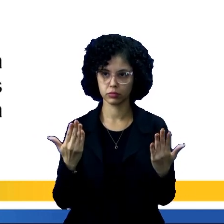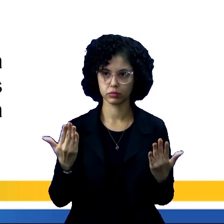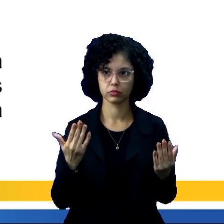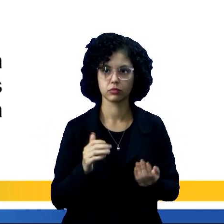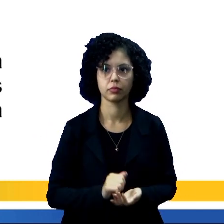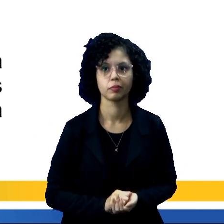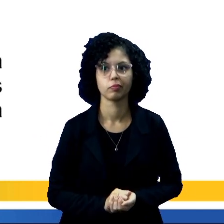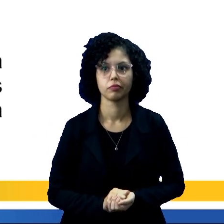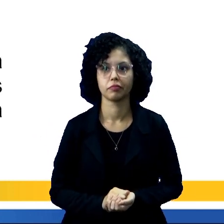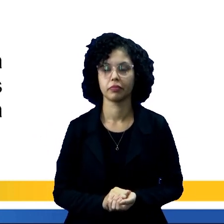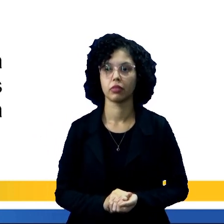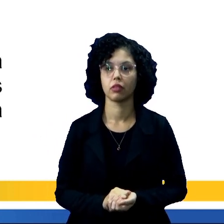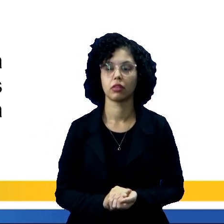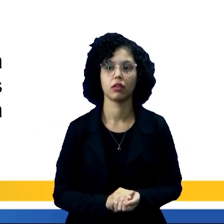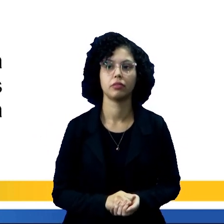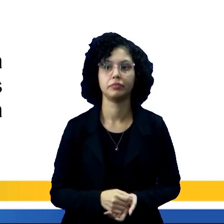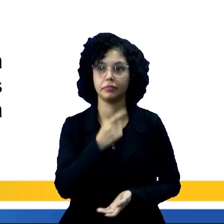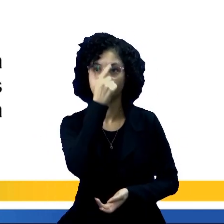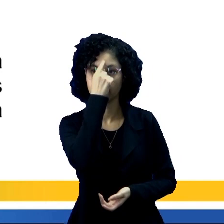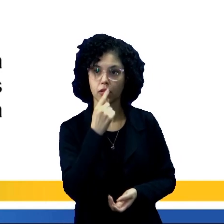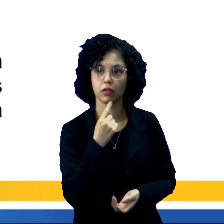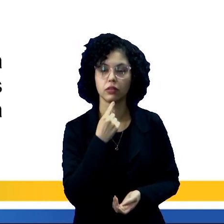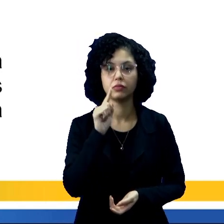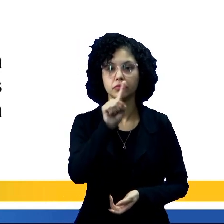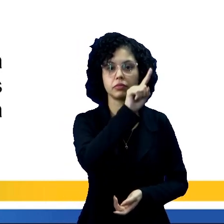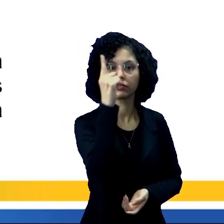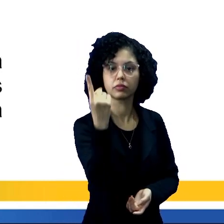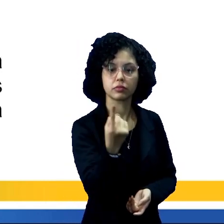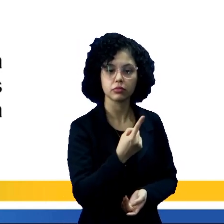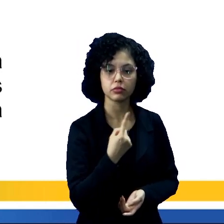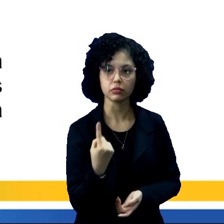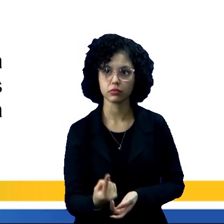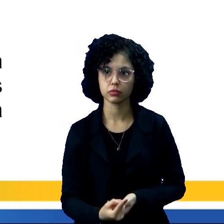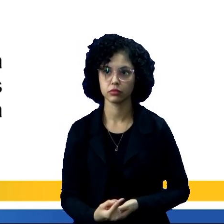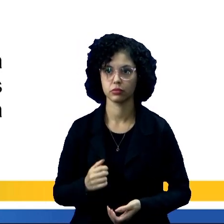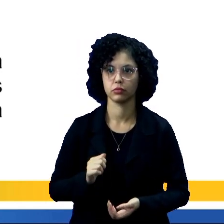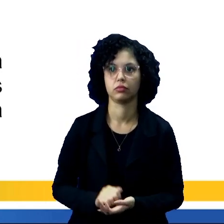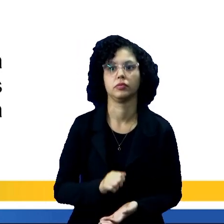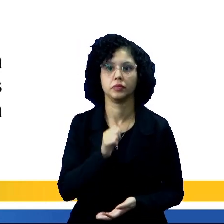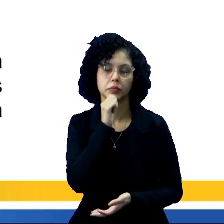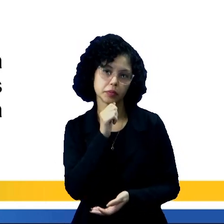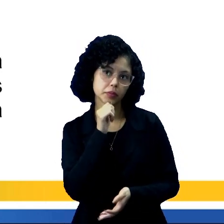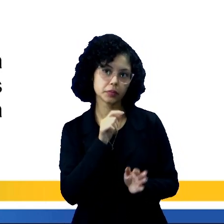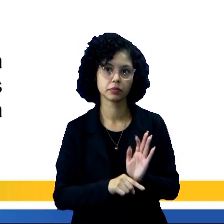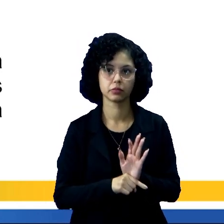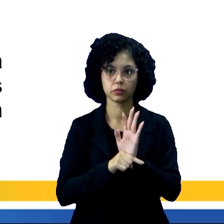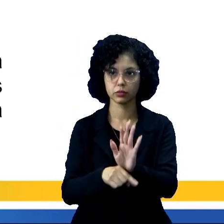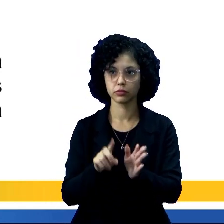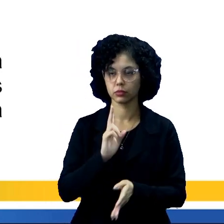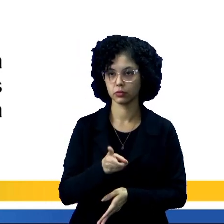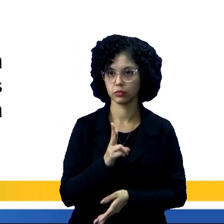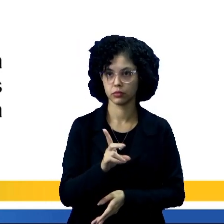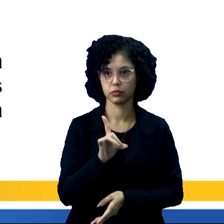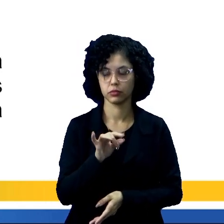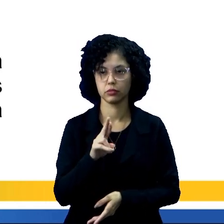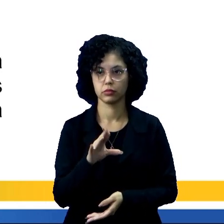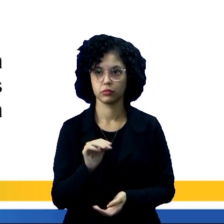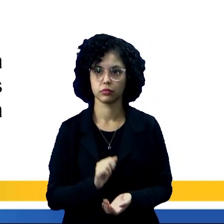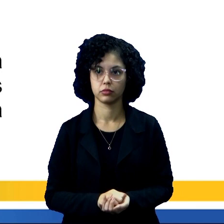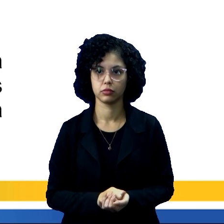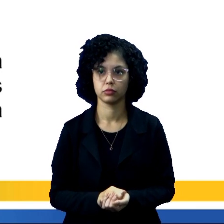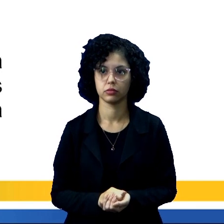posicionados em um plano paralelo. Essa figura arredondada ainda apresenta o